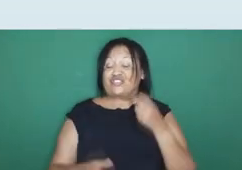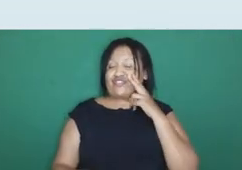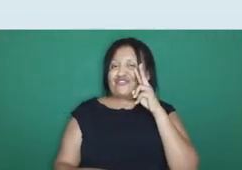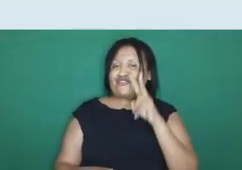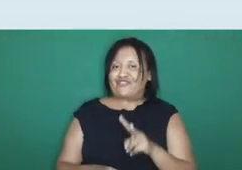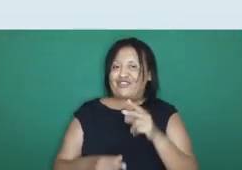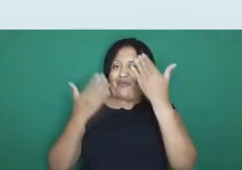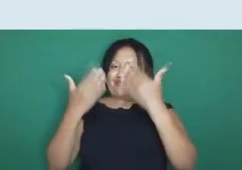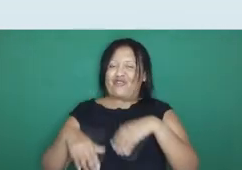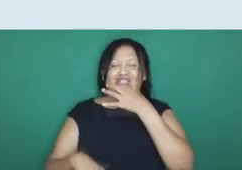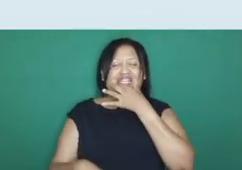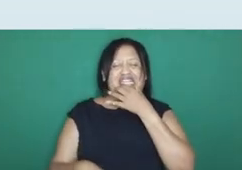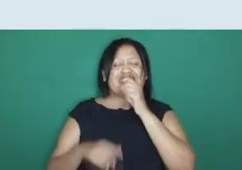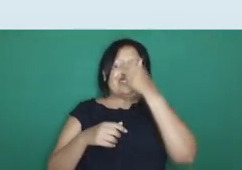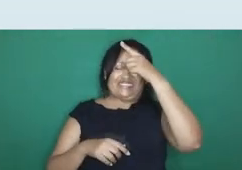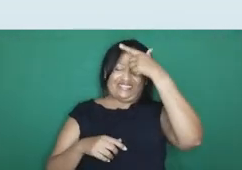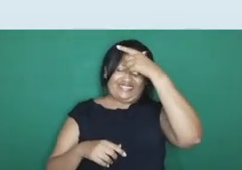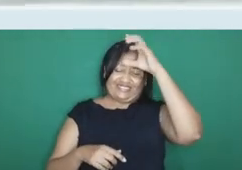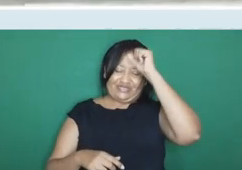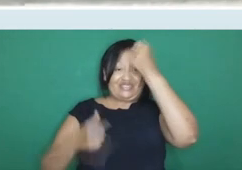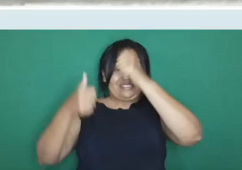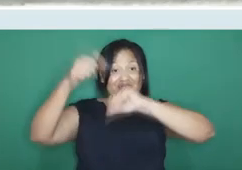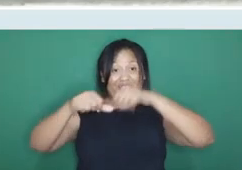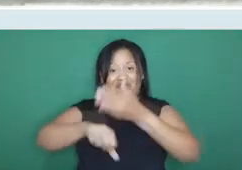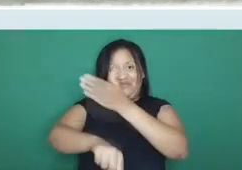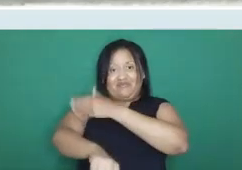de inglês no simulado vamos lá